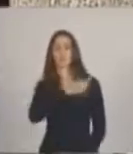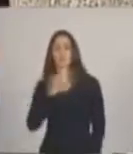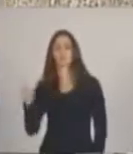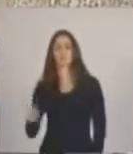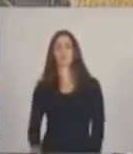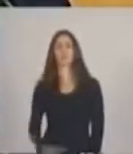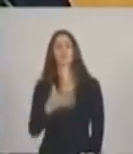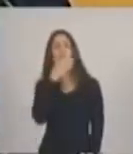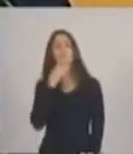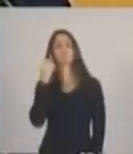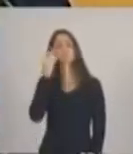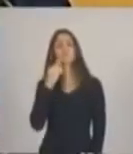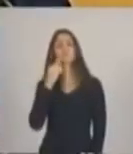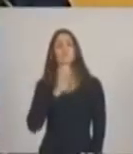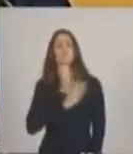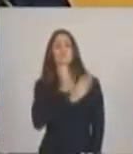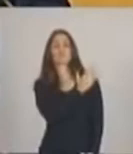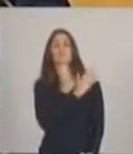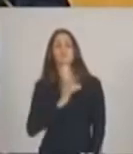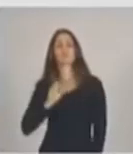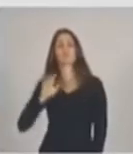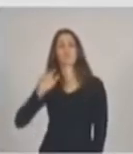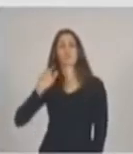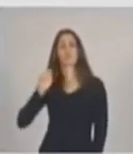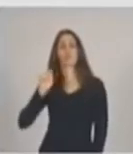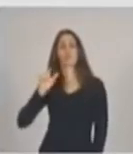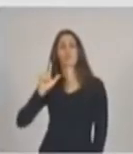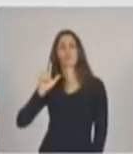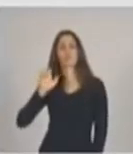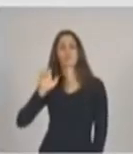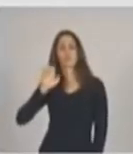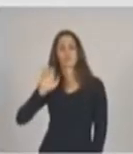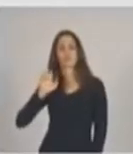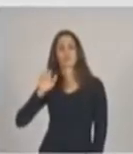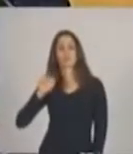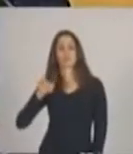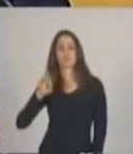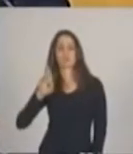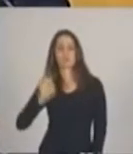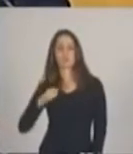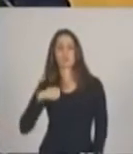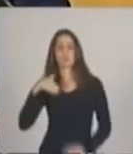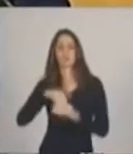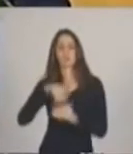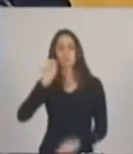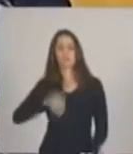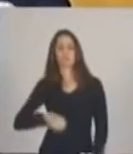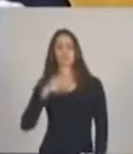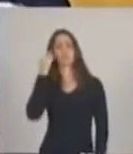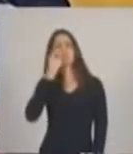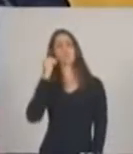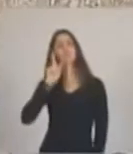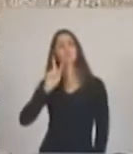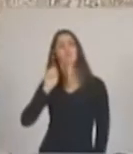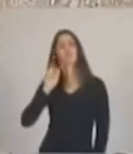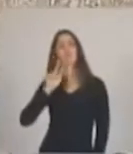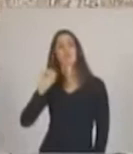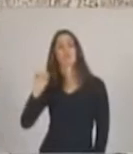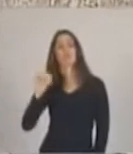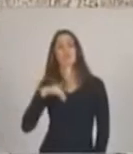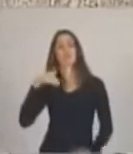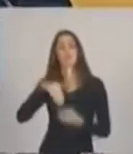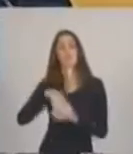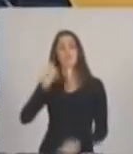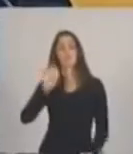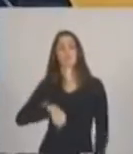Alexandre Quintino. Presidente, eu voto sim. Vota sim. Deputado Dari Pagung. Voto sim, senhor presidente.